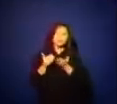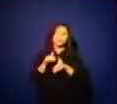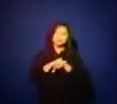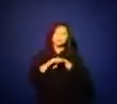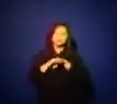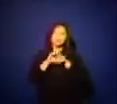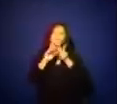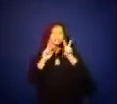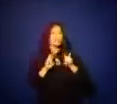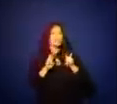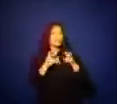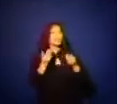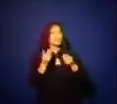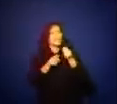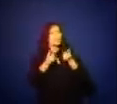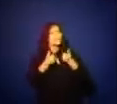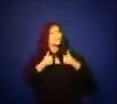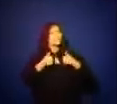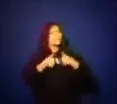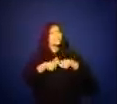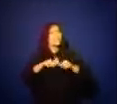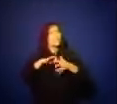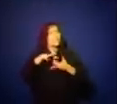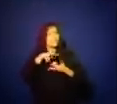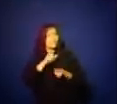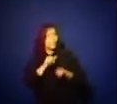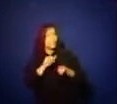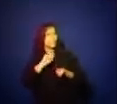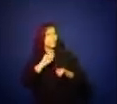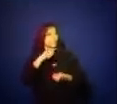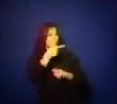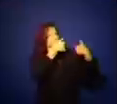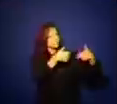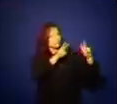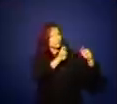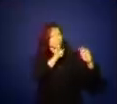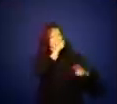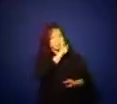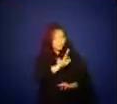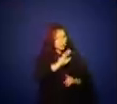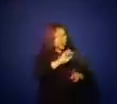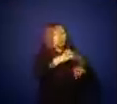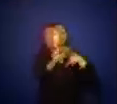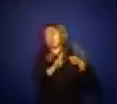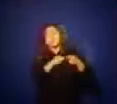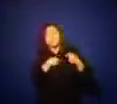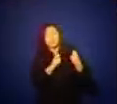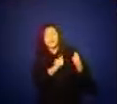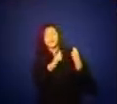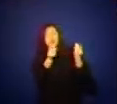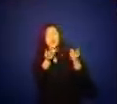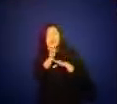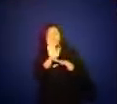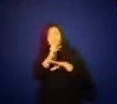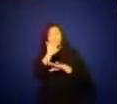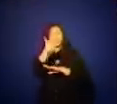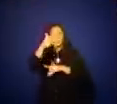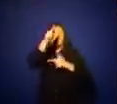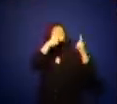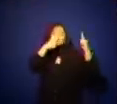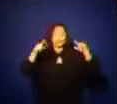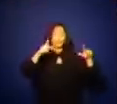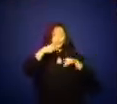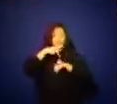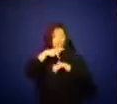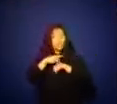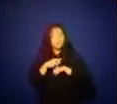da situação Global depois a gente vai para o Brasil e a gente pode falar depois dos Desafios mais específicos do Banco Central nesse momento um outro tema também que a gente